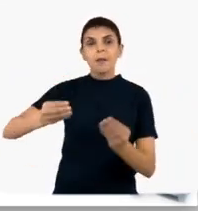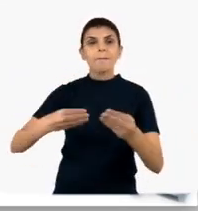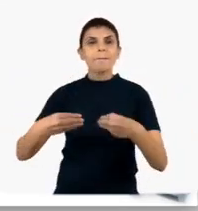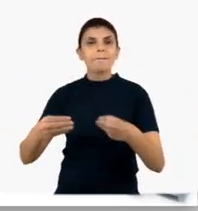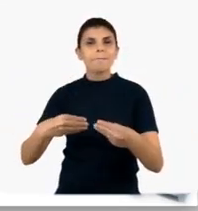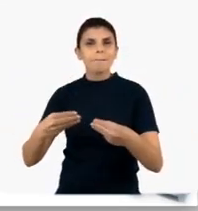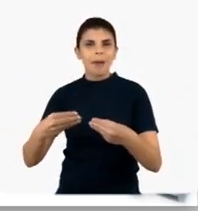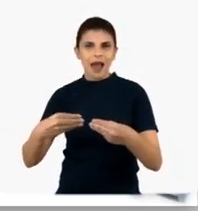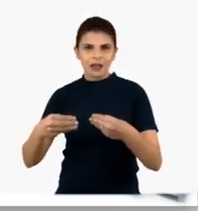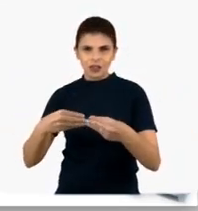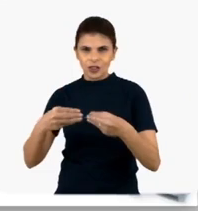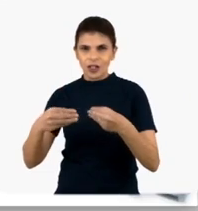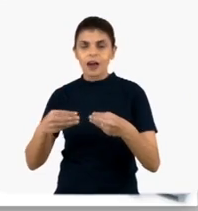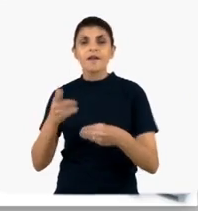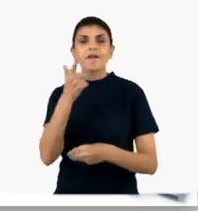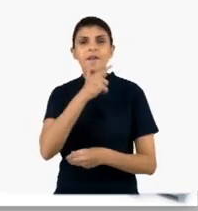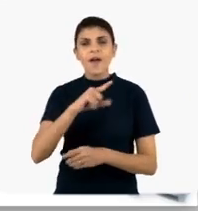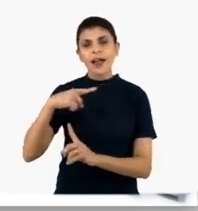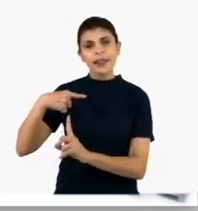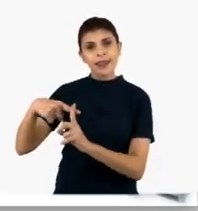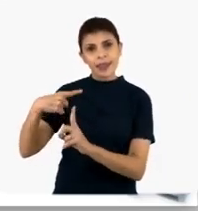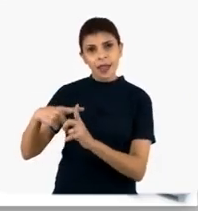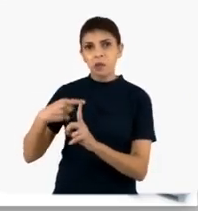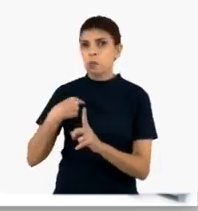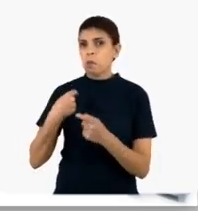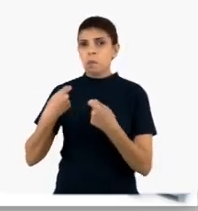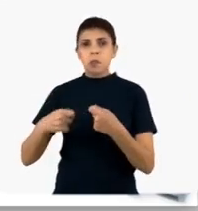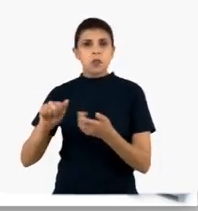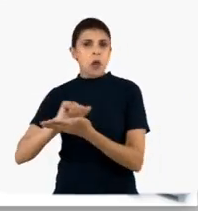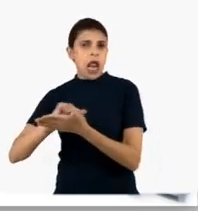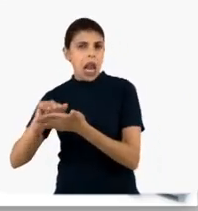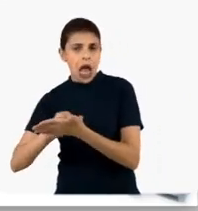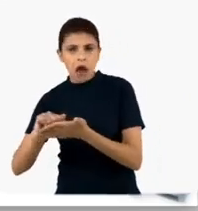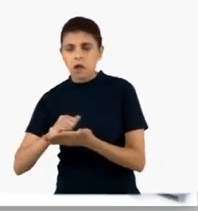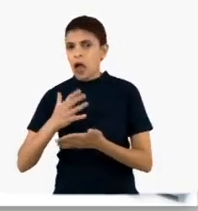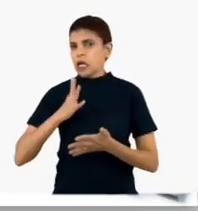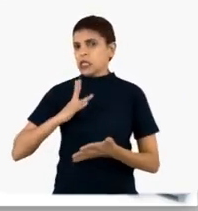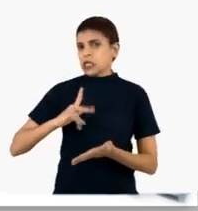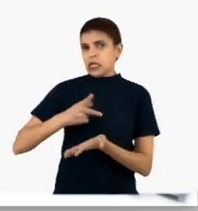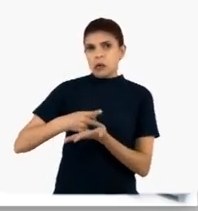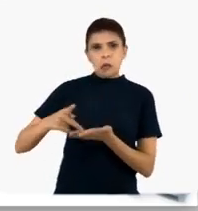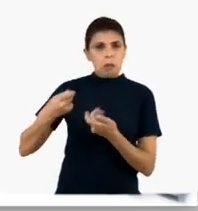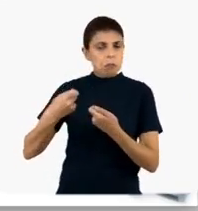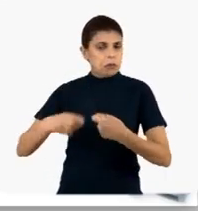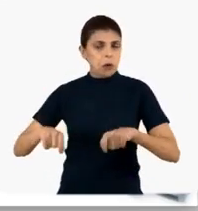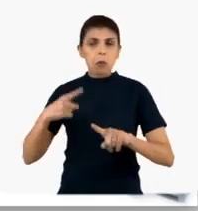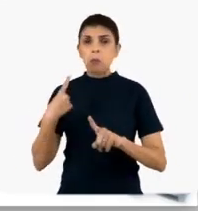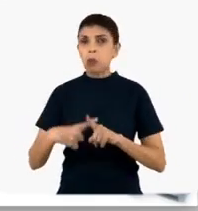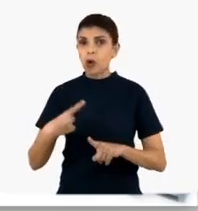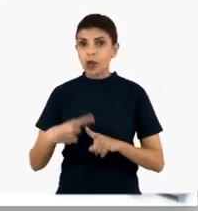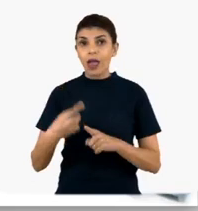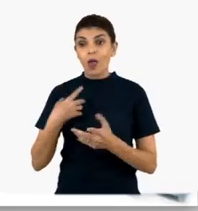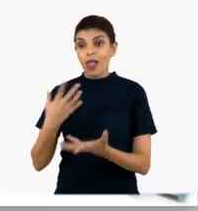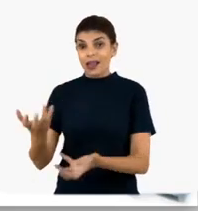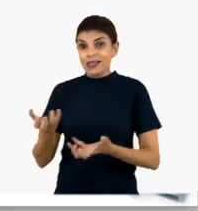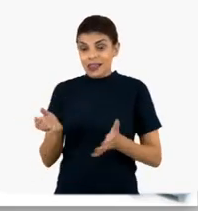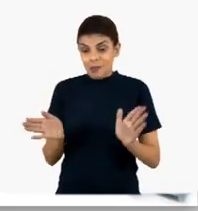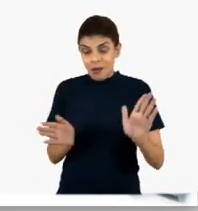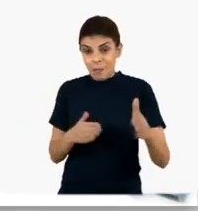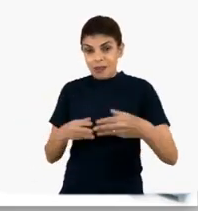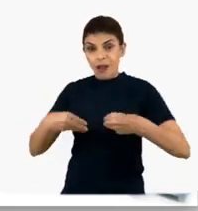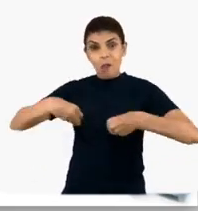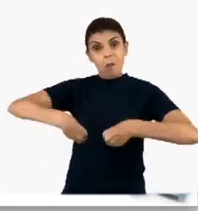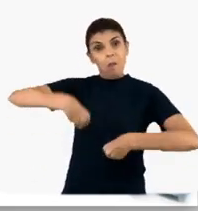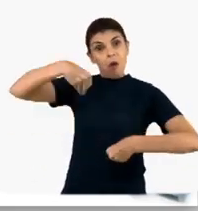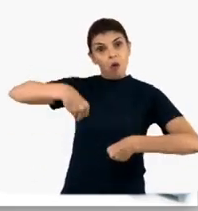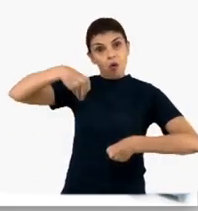suas vantagens também. Quais são as vantagens desse sistema? Eu não preciso lavar, eu não preciso esterilizar. Por quê? Porque eu recebo, eu adquiro esse